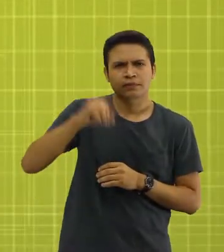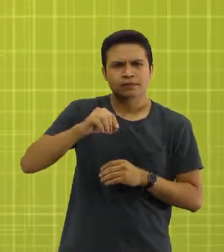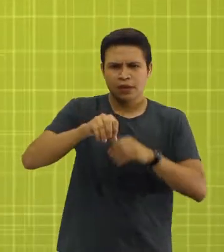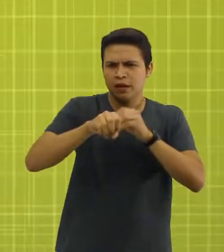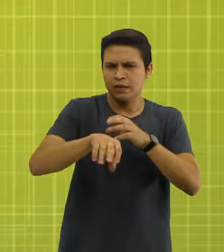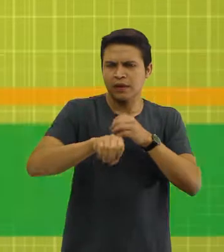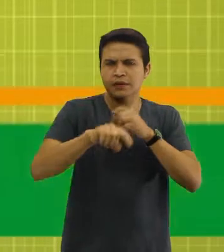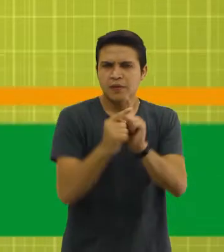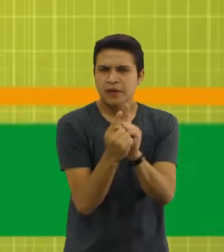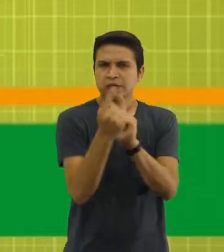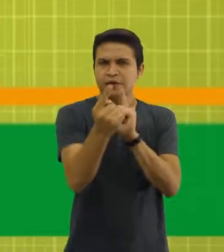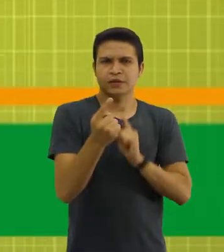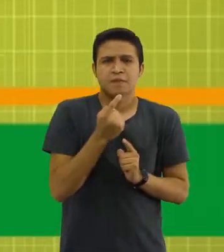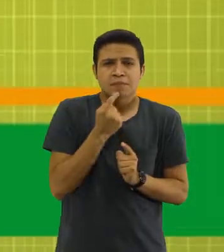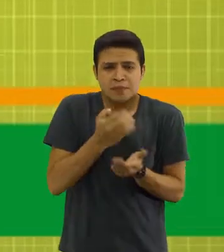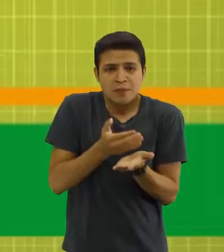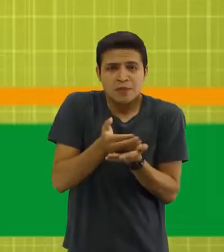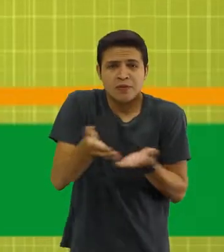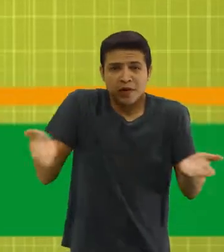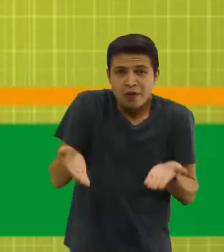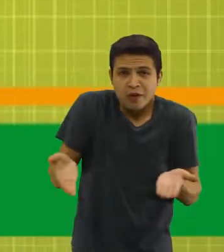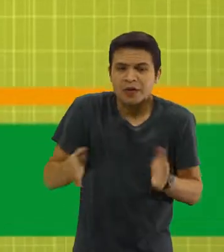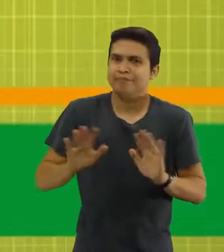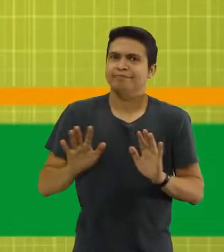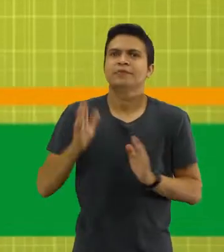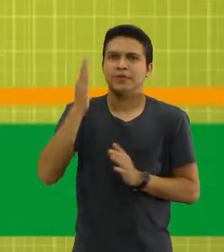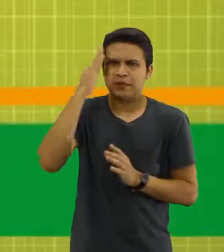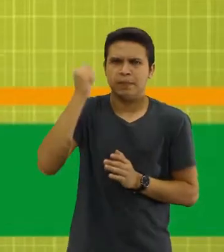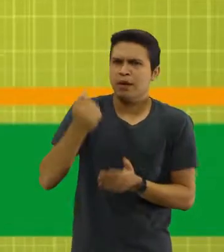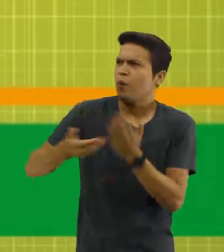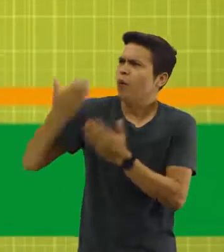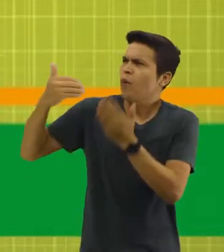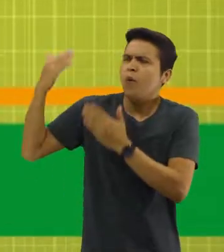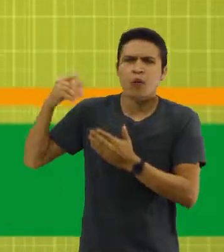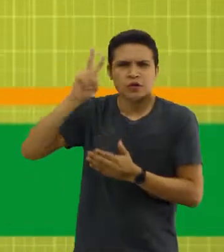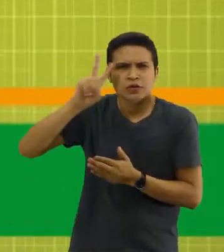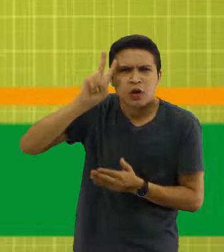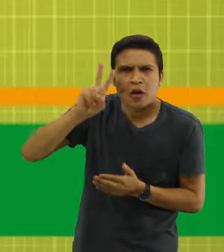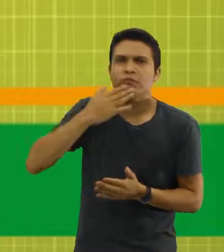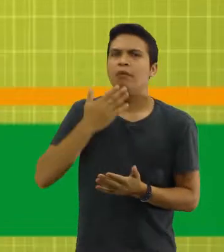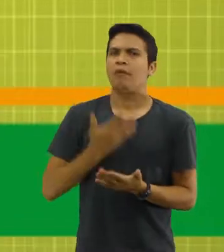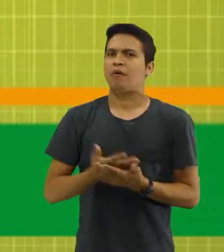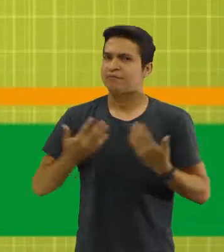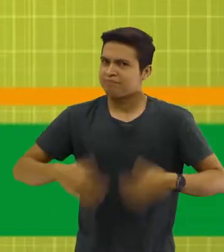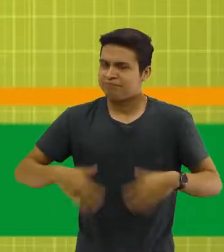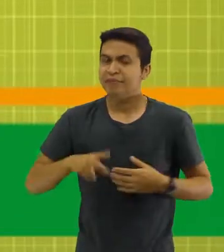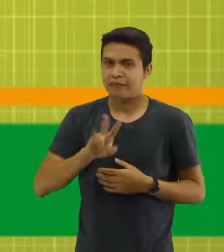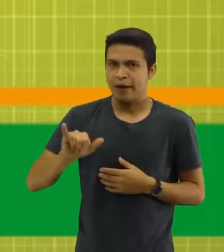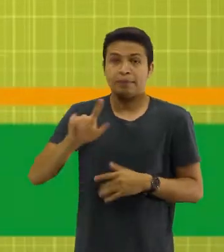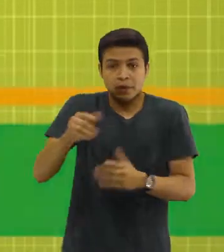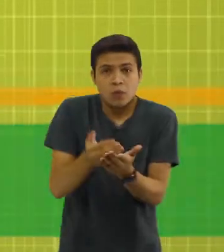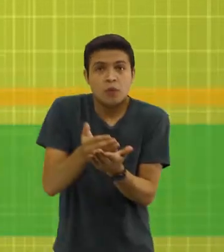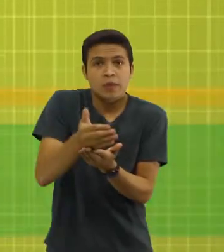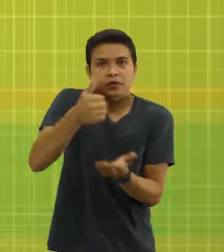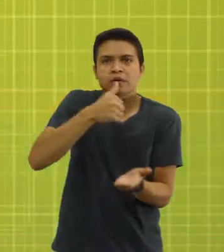imagina que a educação à distância recente vai se surpreender ao conhecer um pouco sobre a história da modalidade. O início foi marcado pelo ensino